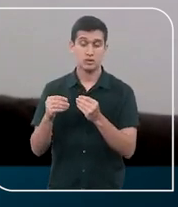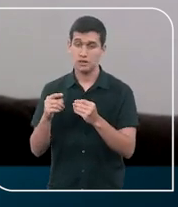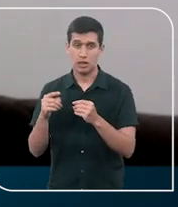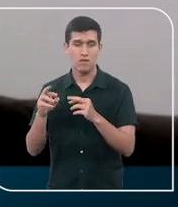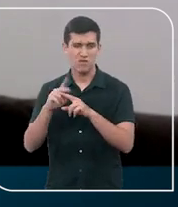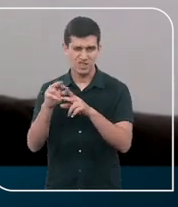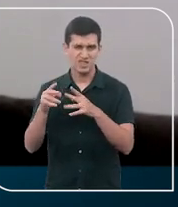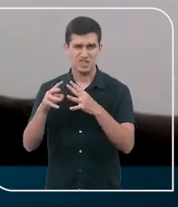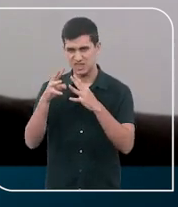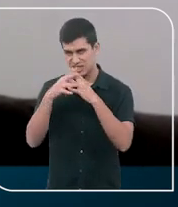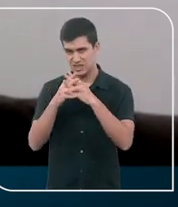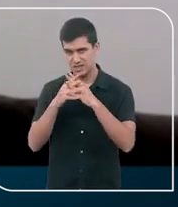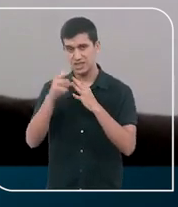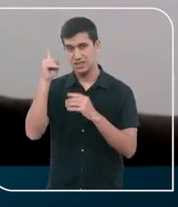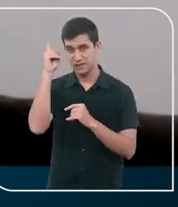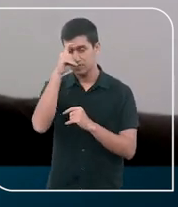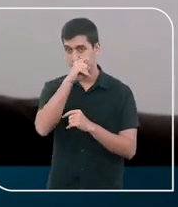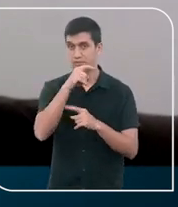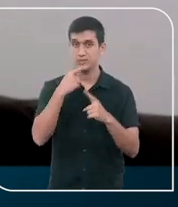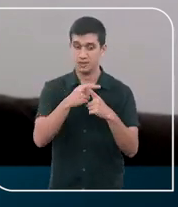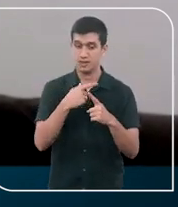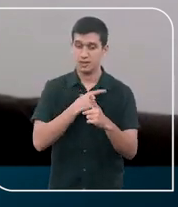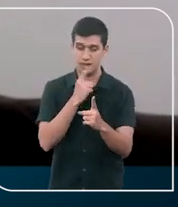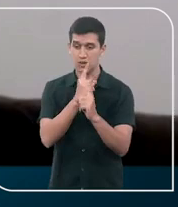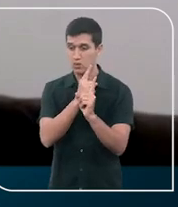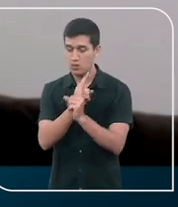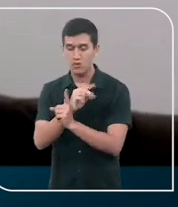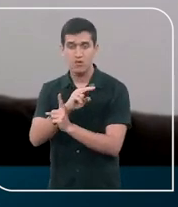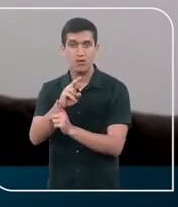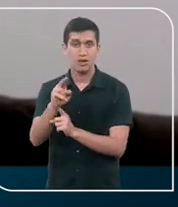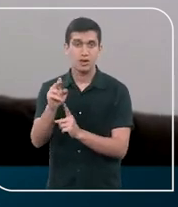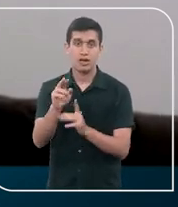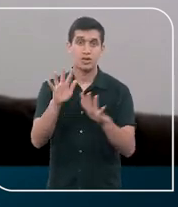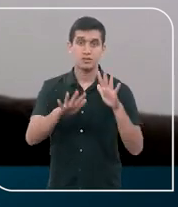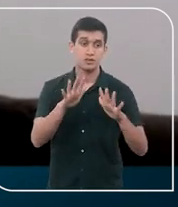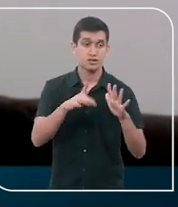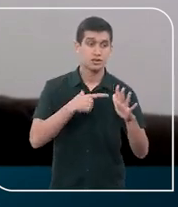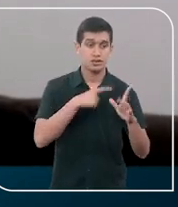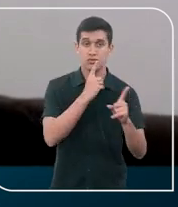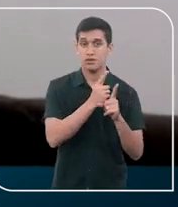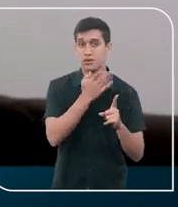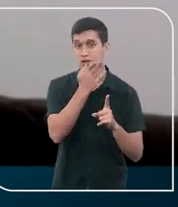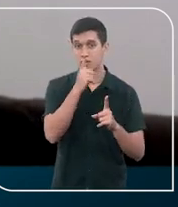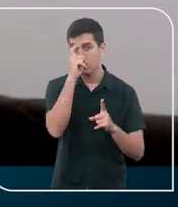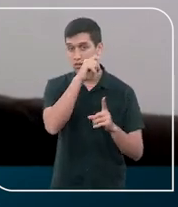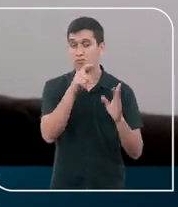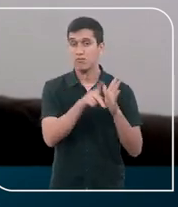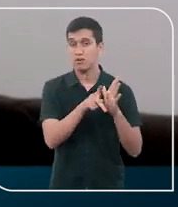né, Francisco? Nós temos, assim, realmente, muitas vezes, essa dificuldade até de